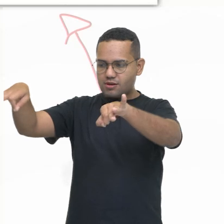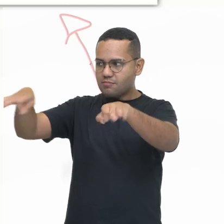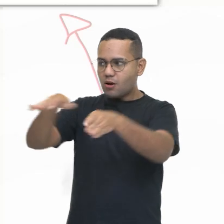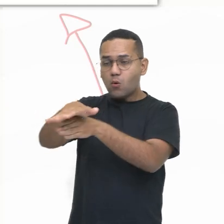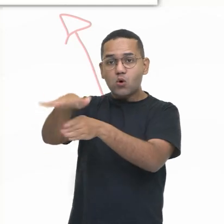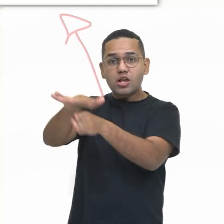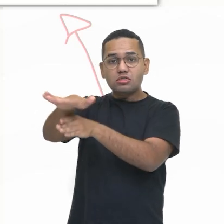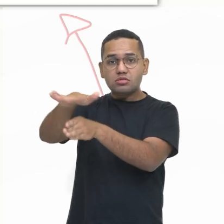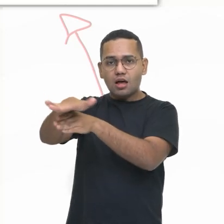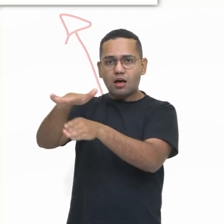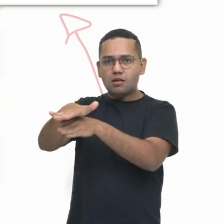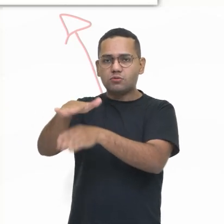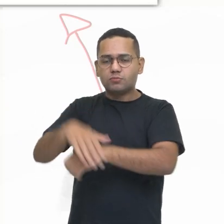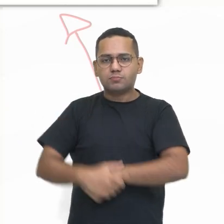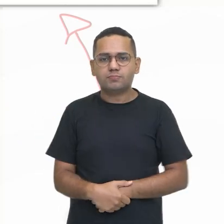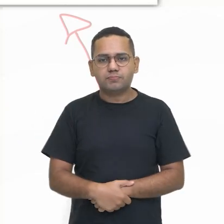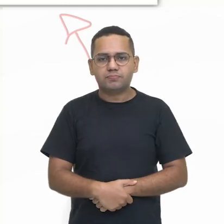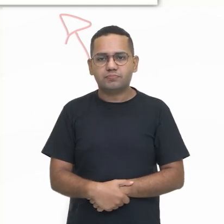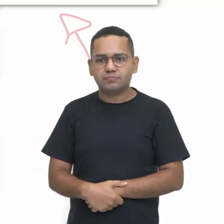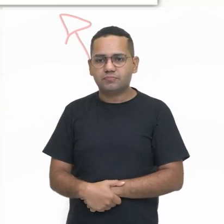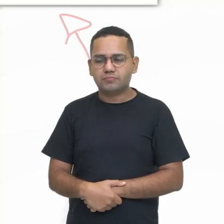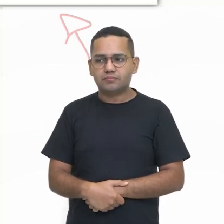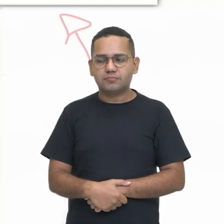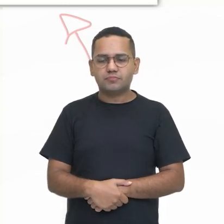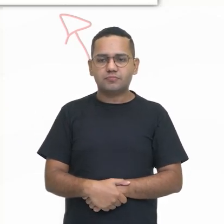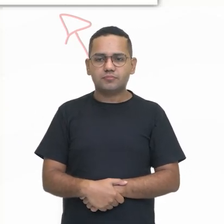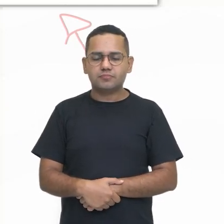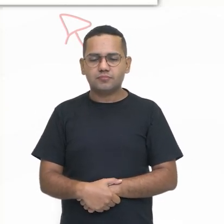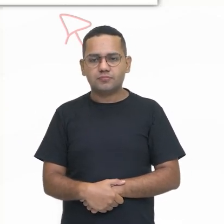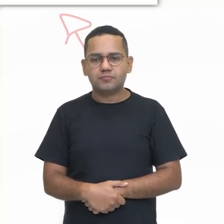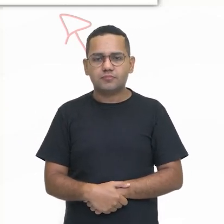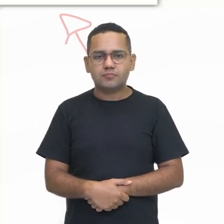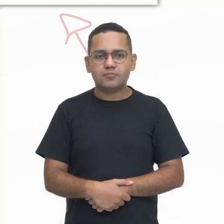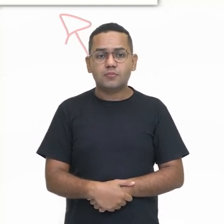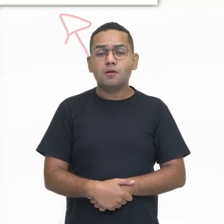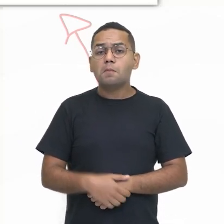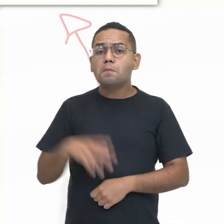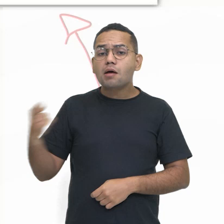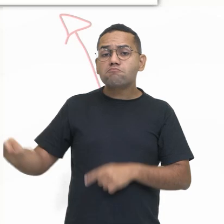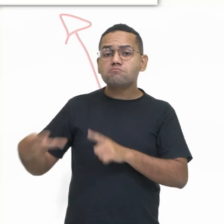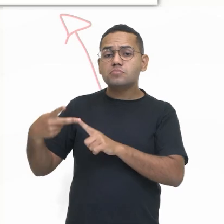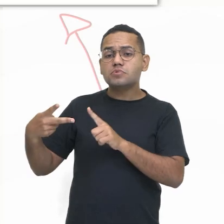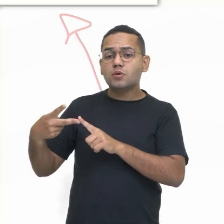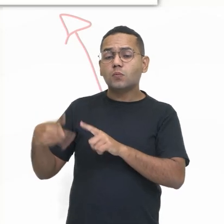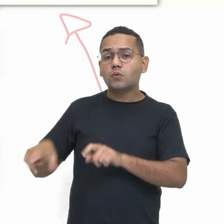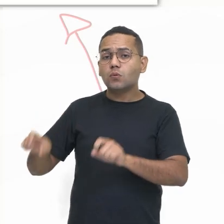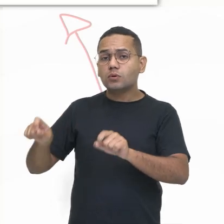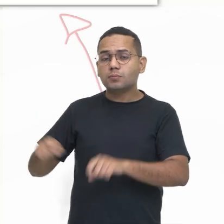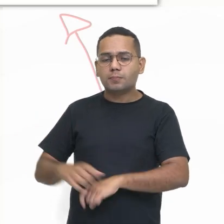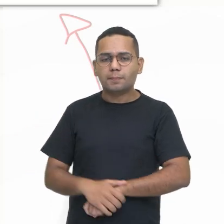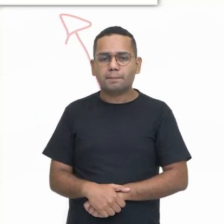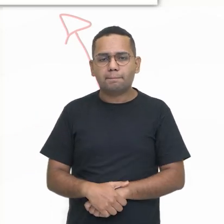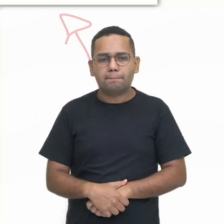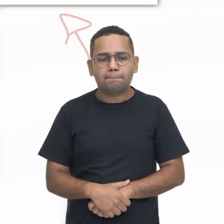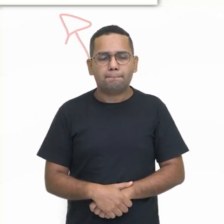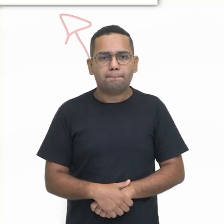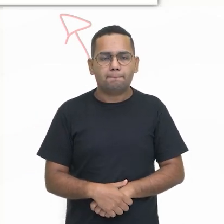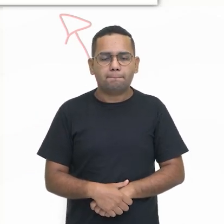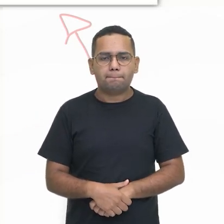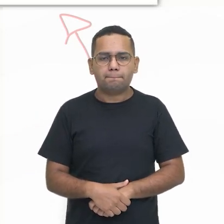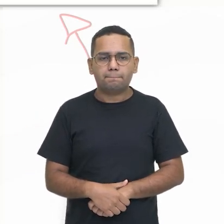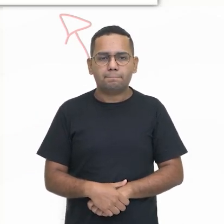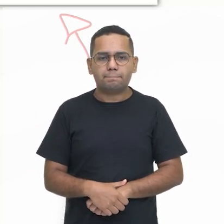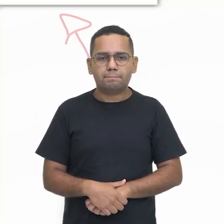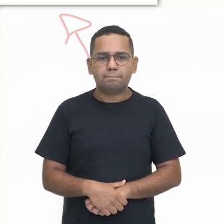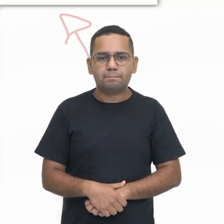pensa. Olha só que interessante. Então, a ideia do poder ideológico é essa mesmo. Eles se baseiam na